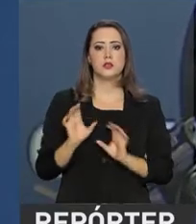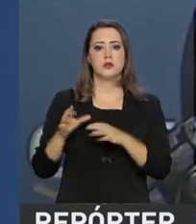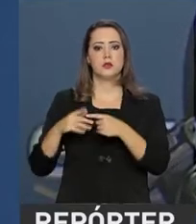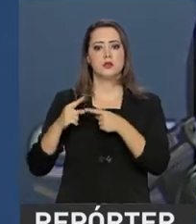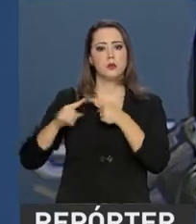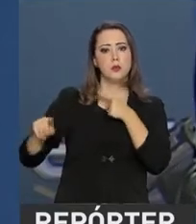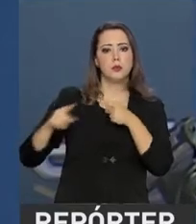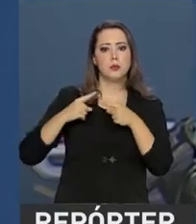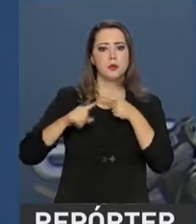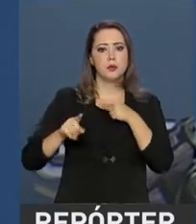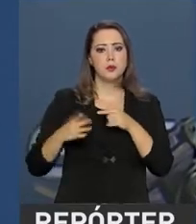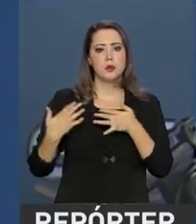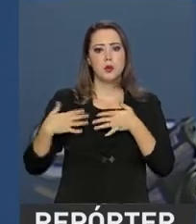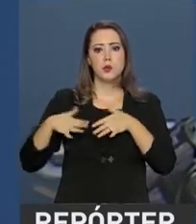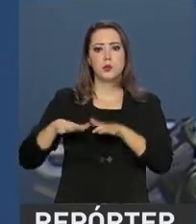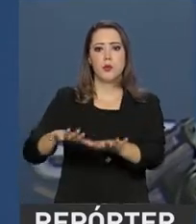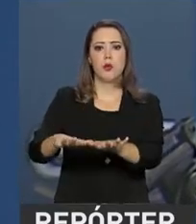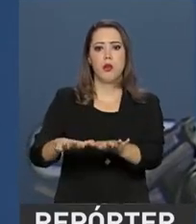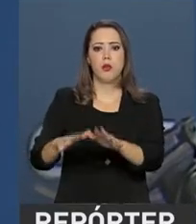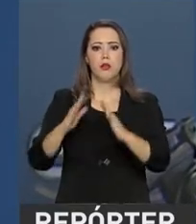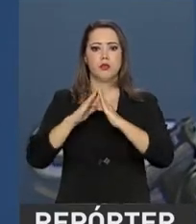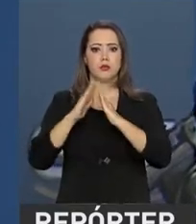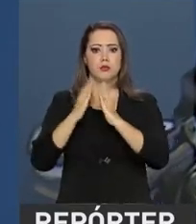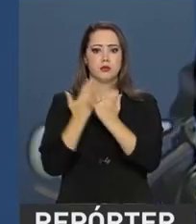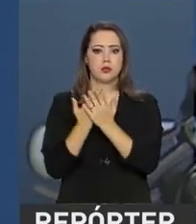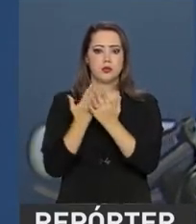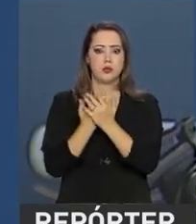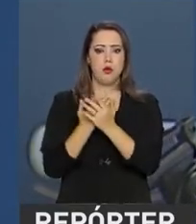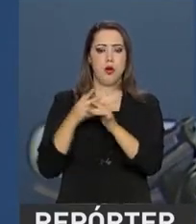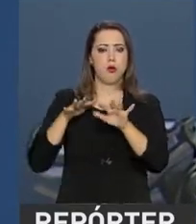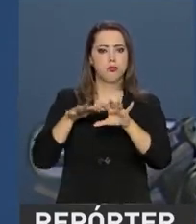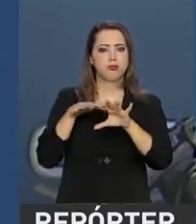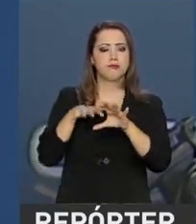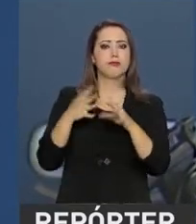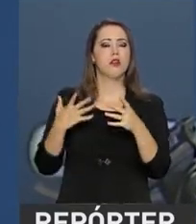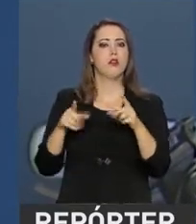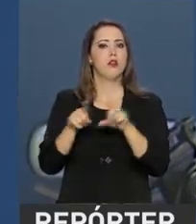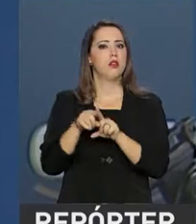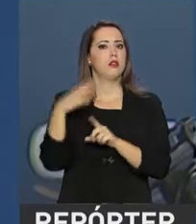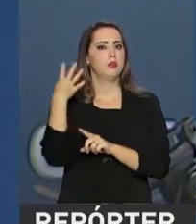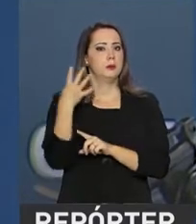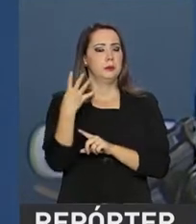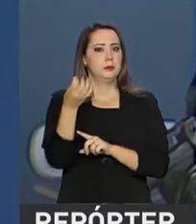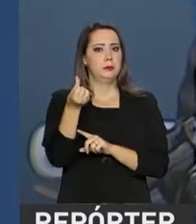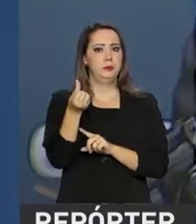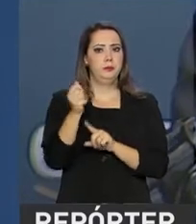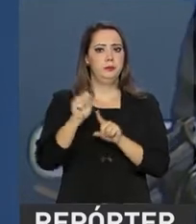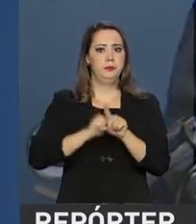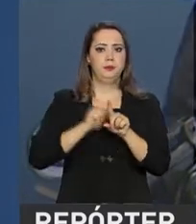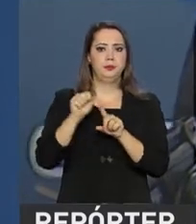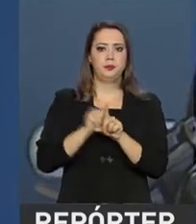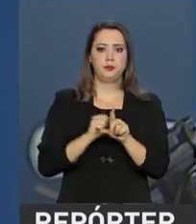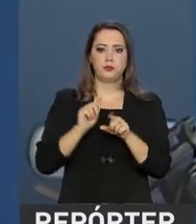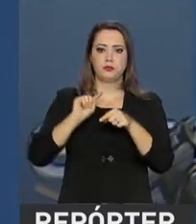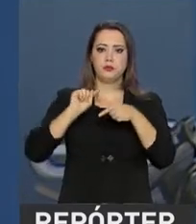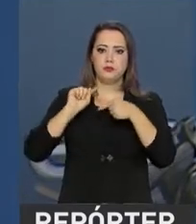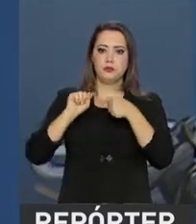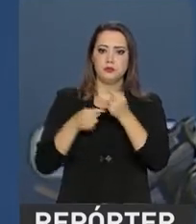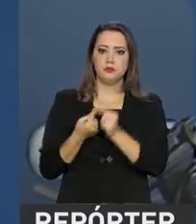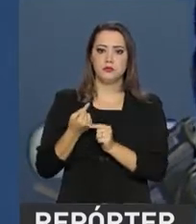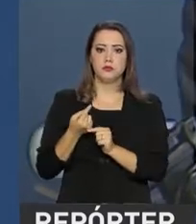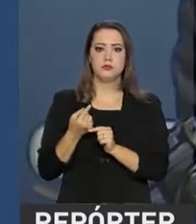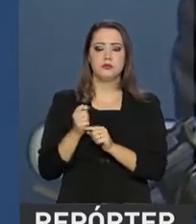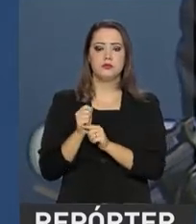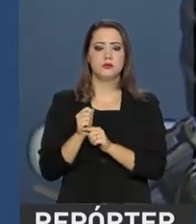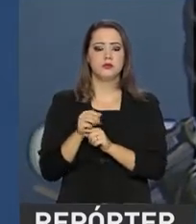oposição, ocupação de escolas, etc. Aquilo debateu-se durante 4, 6 meses, e, ao depois, a